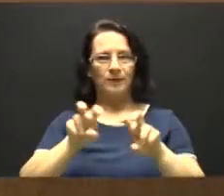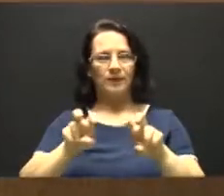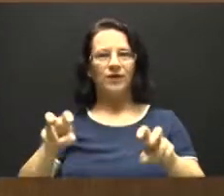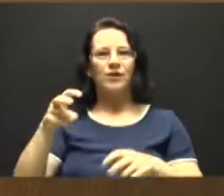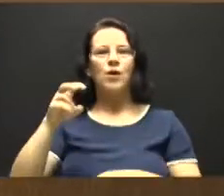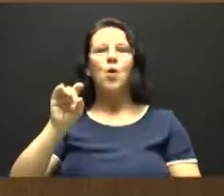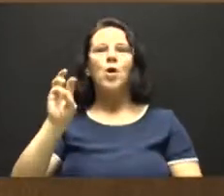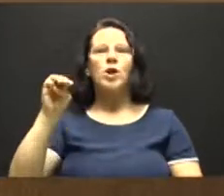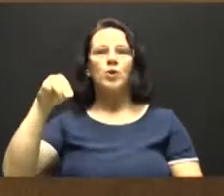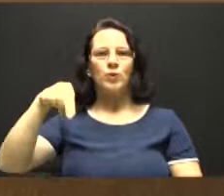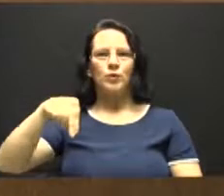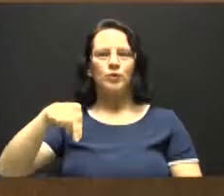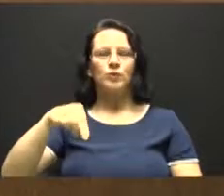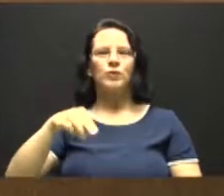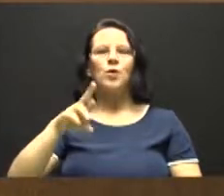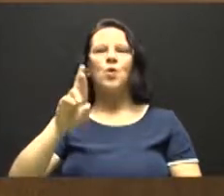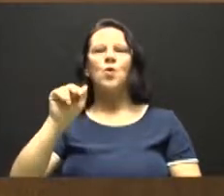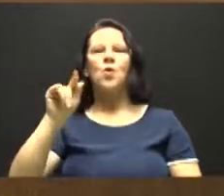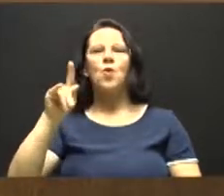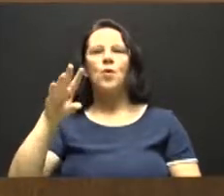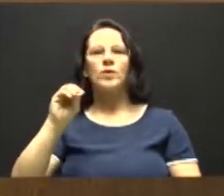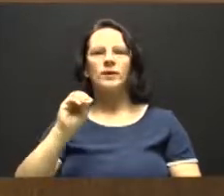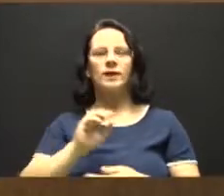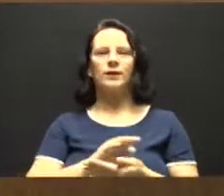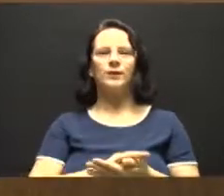vereador bill subiu é do rodrigo alemão